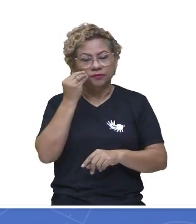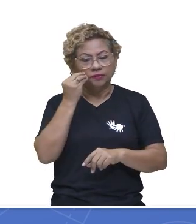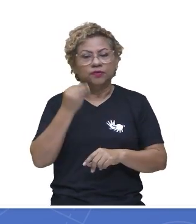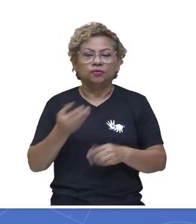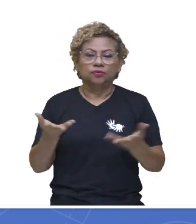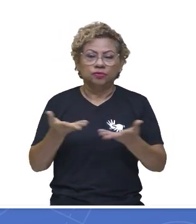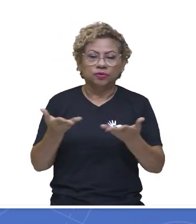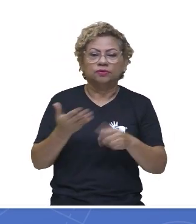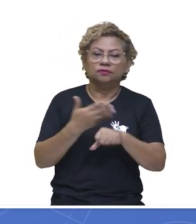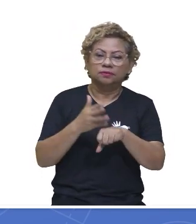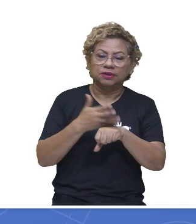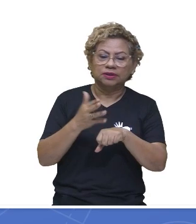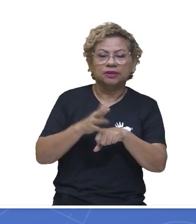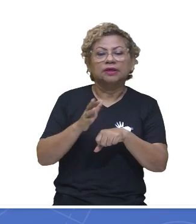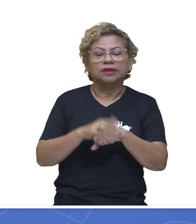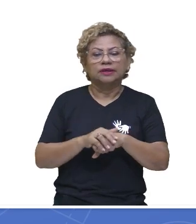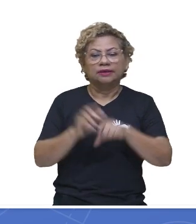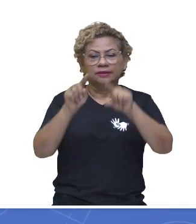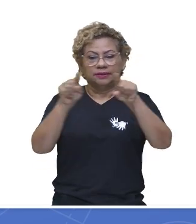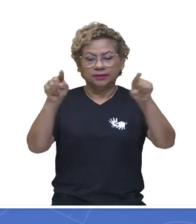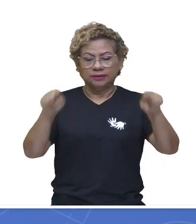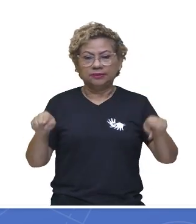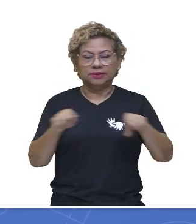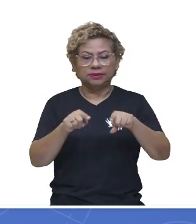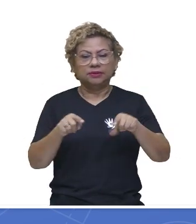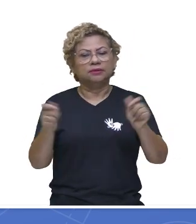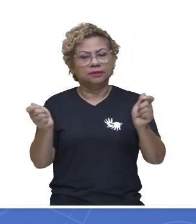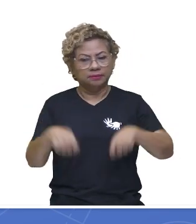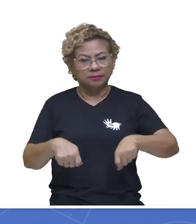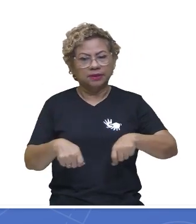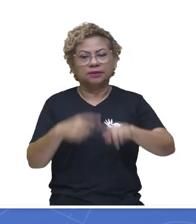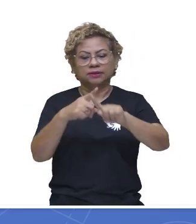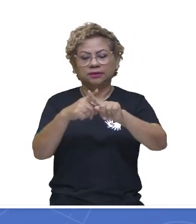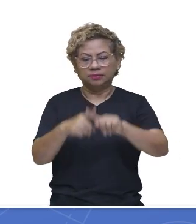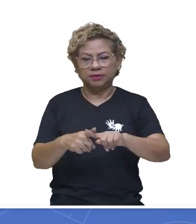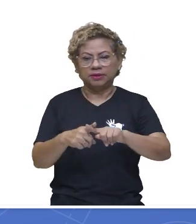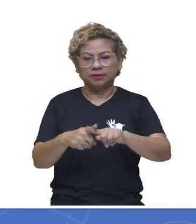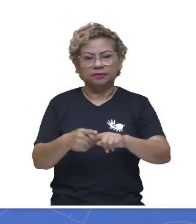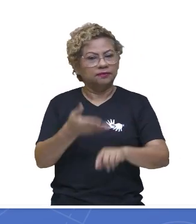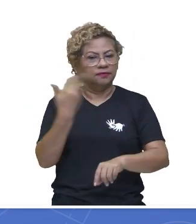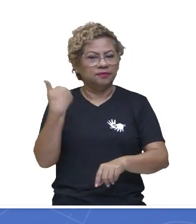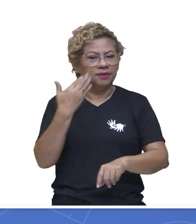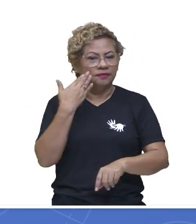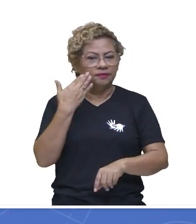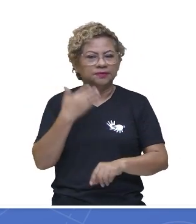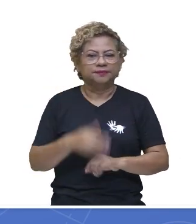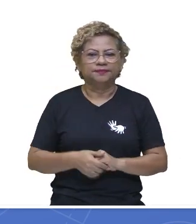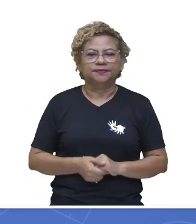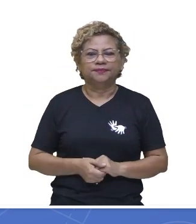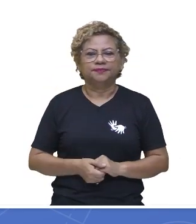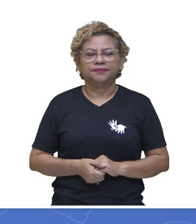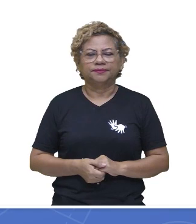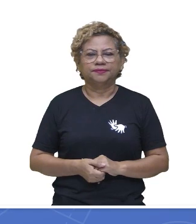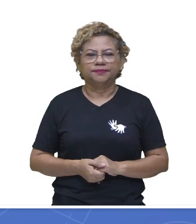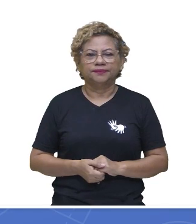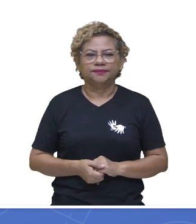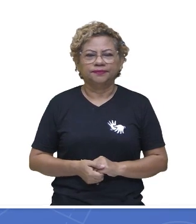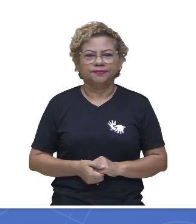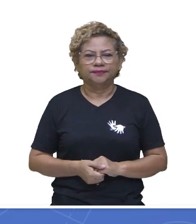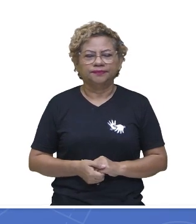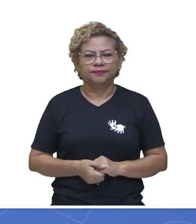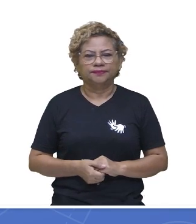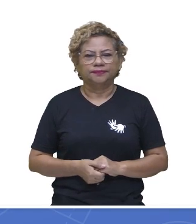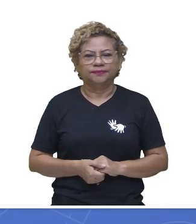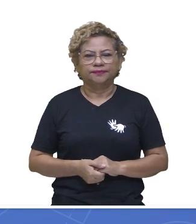as matrizes de fato podem ou não ser multiplicadas. Beleza? Vamos lá? Cartela na tela para a gente ver então a condição